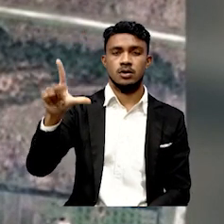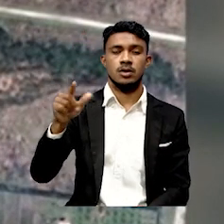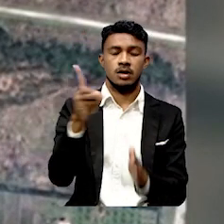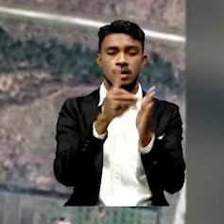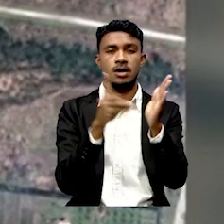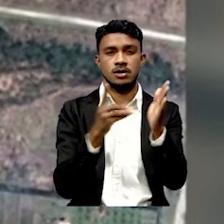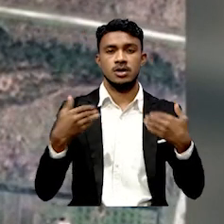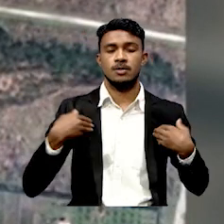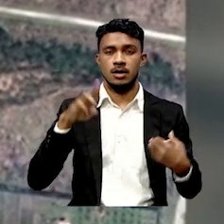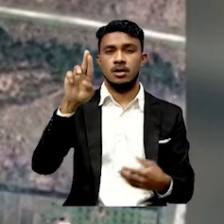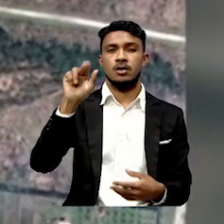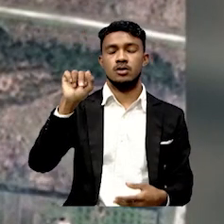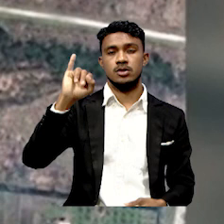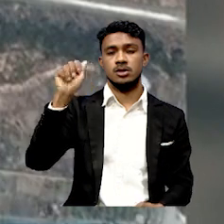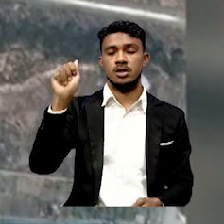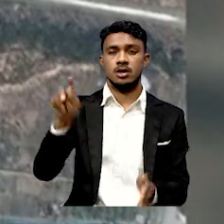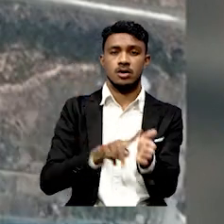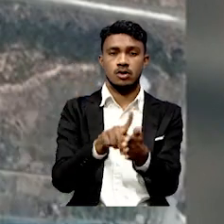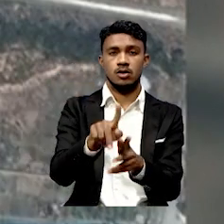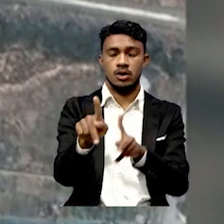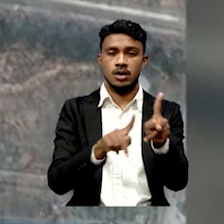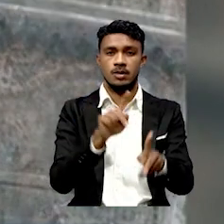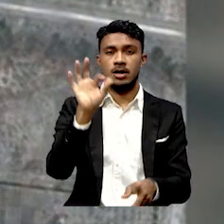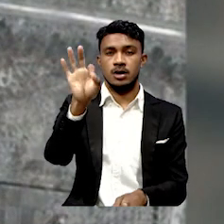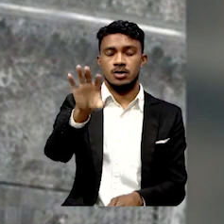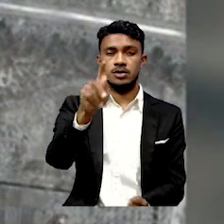iha, Rússia consegue oho civil rihun